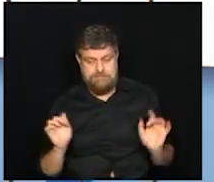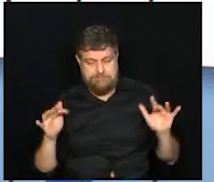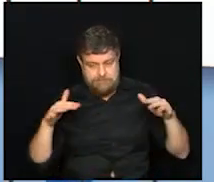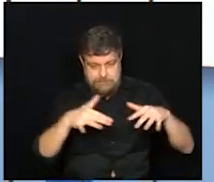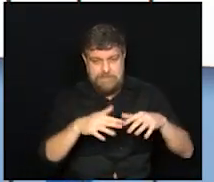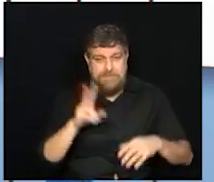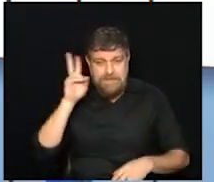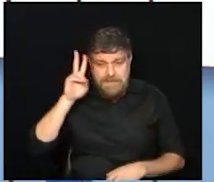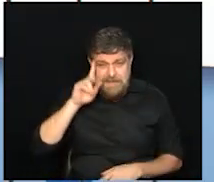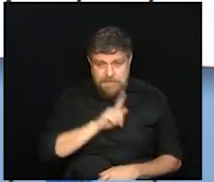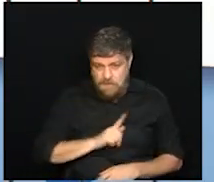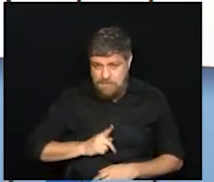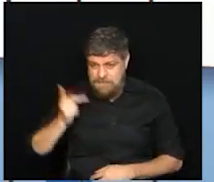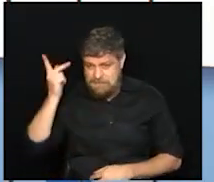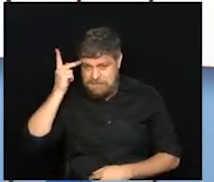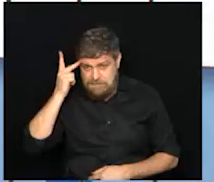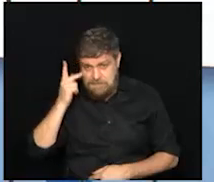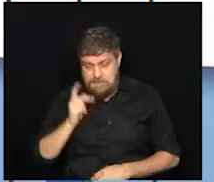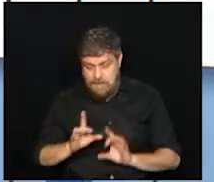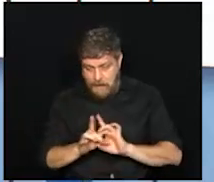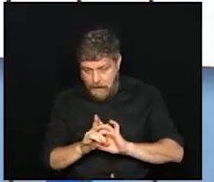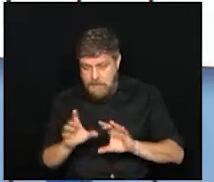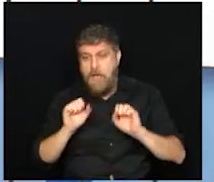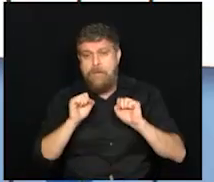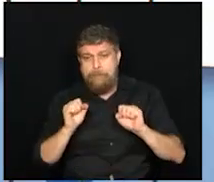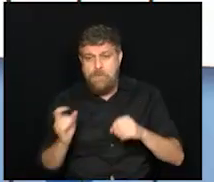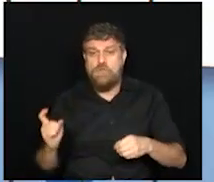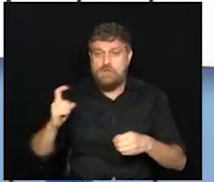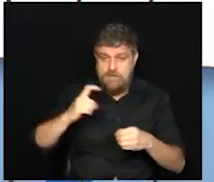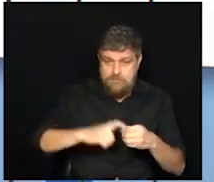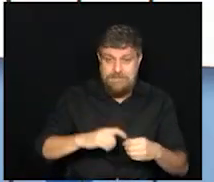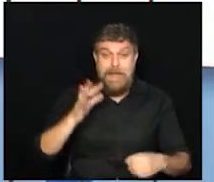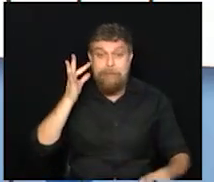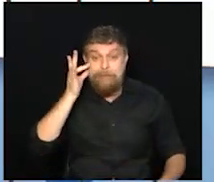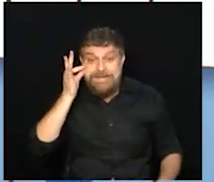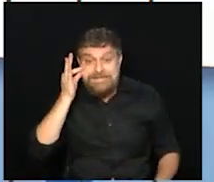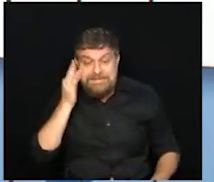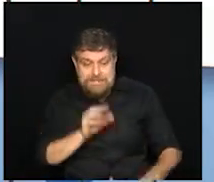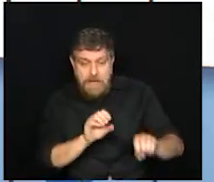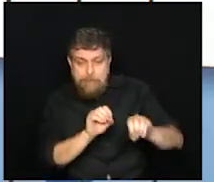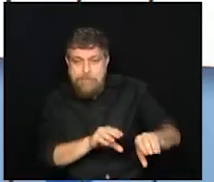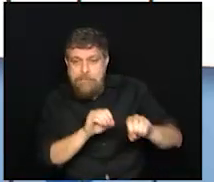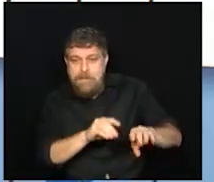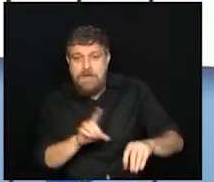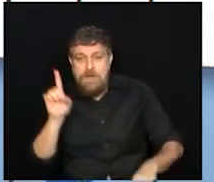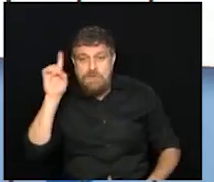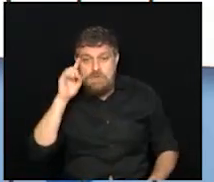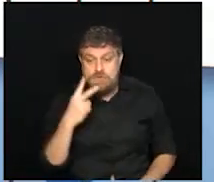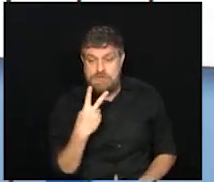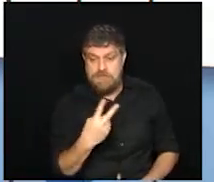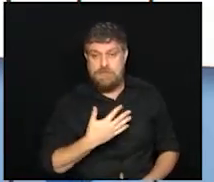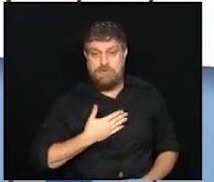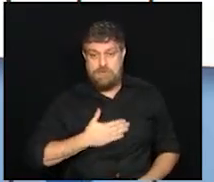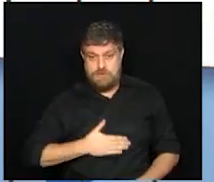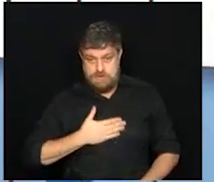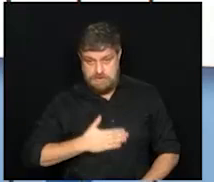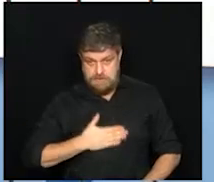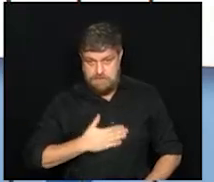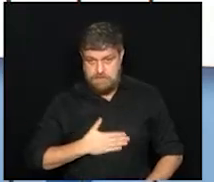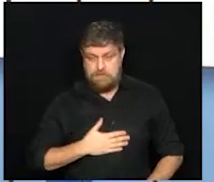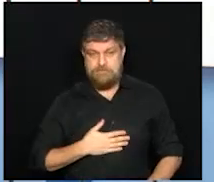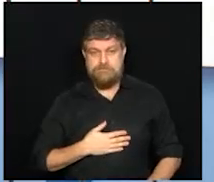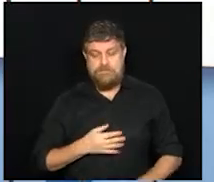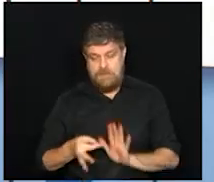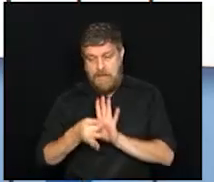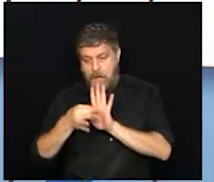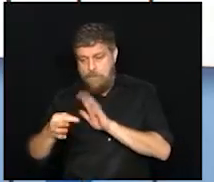governo estadual autorizou a retomada das aulas presenciais a partir do dia 2 de agosto. Segundo o